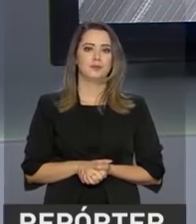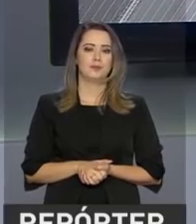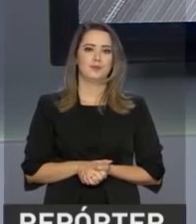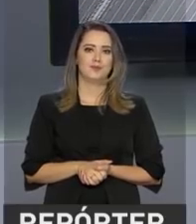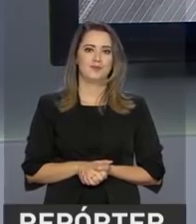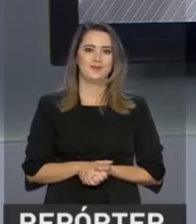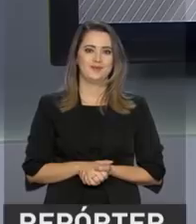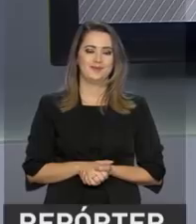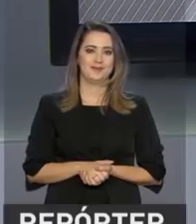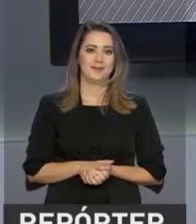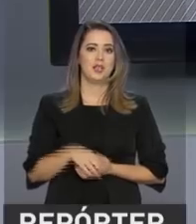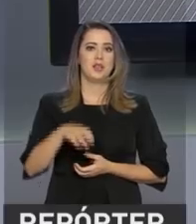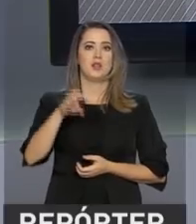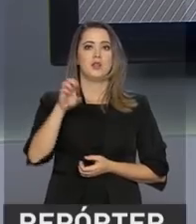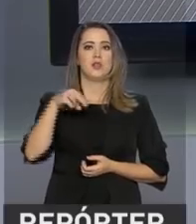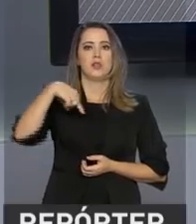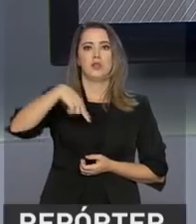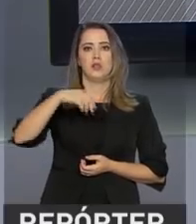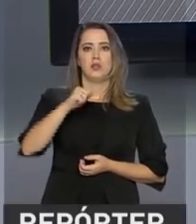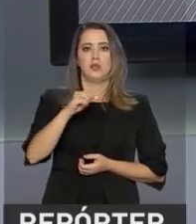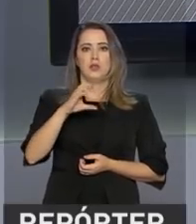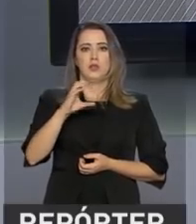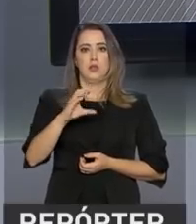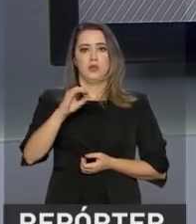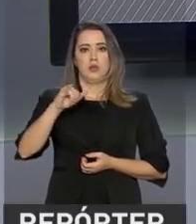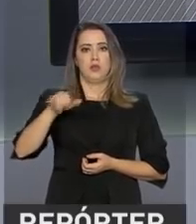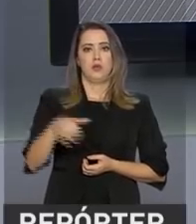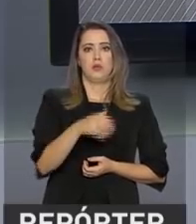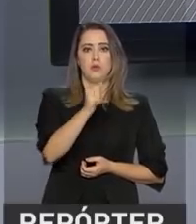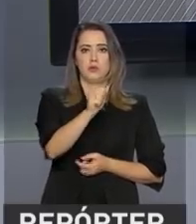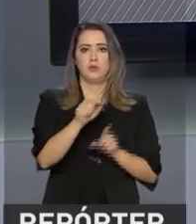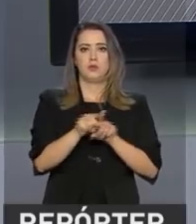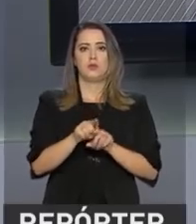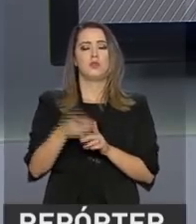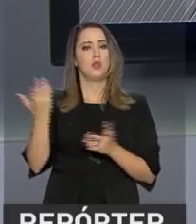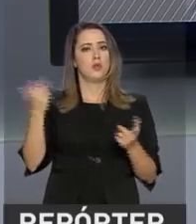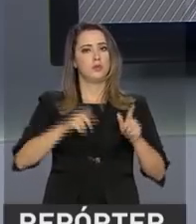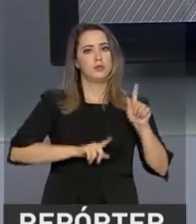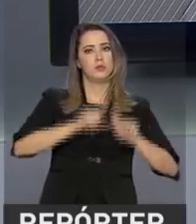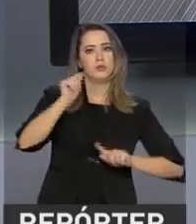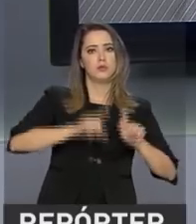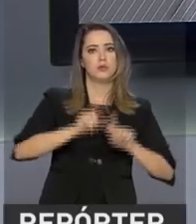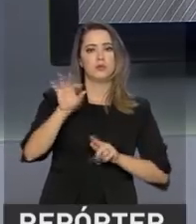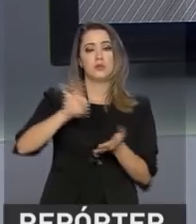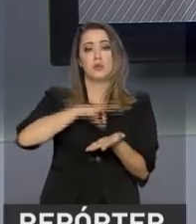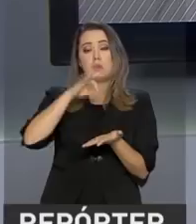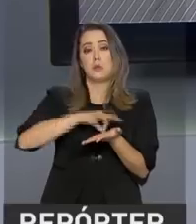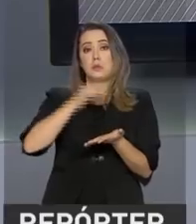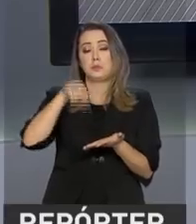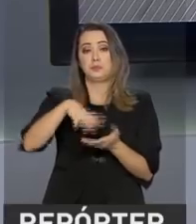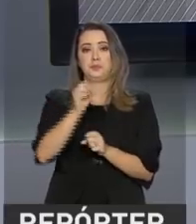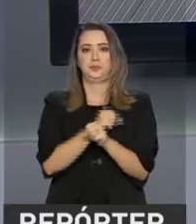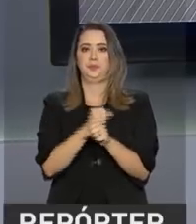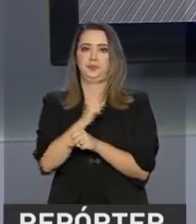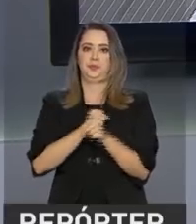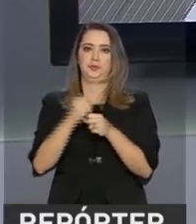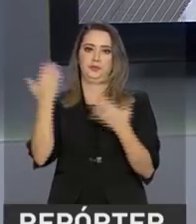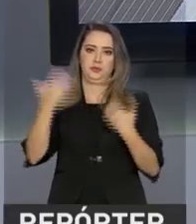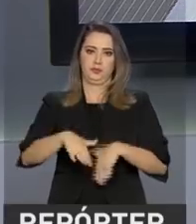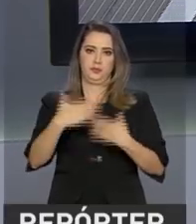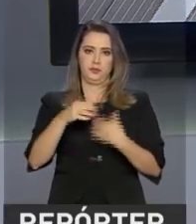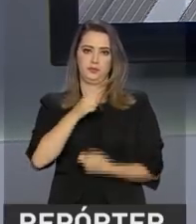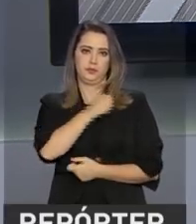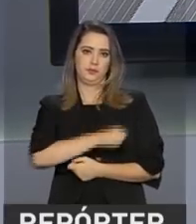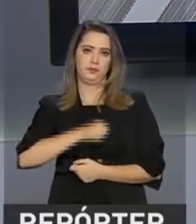Exame Nacional para Certificação de Competências de Jovens e Adultos, o Enseja, bateu recorde de inscrições este ano. As provas